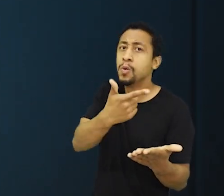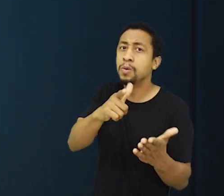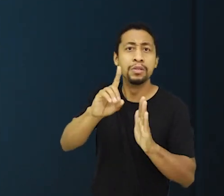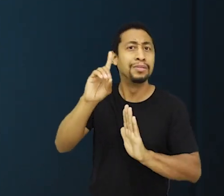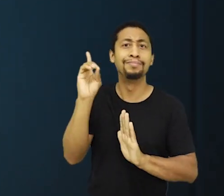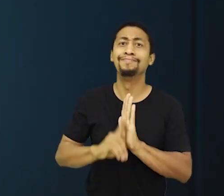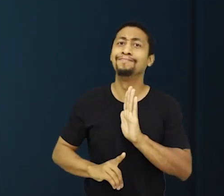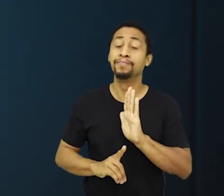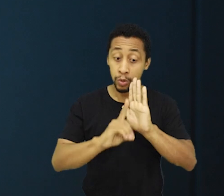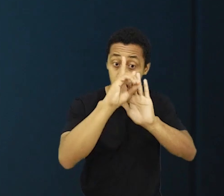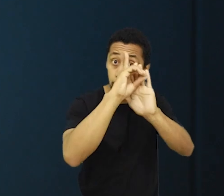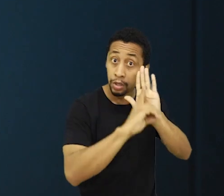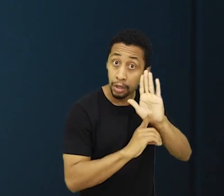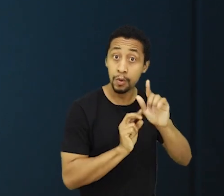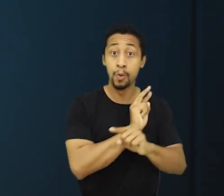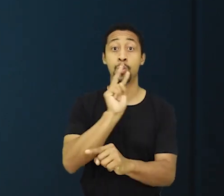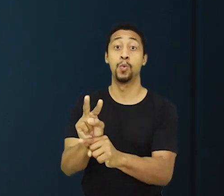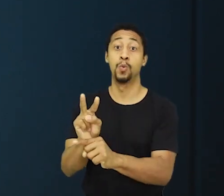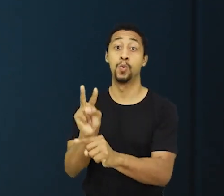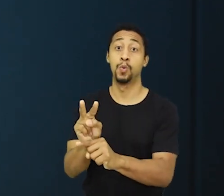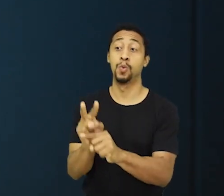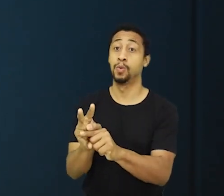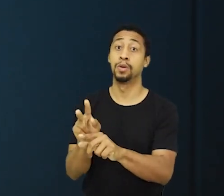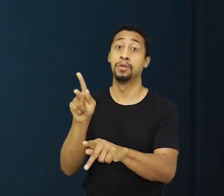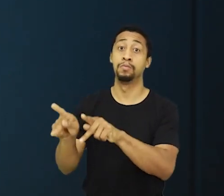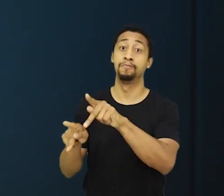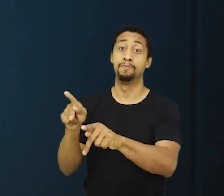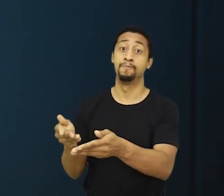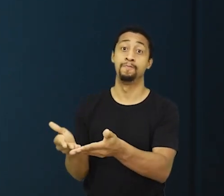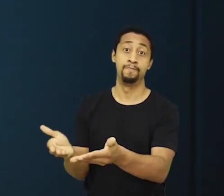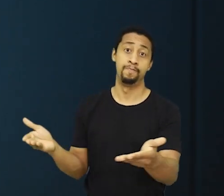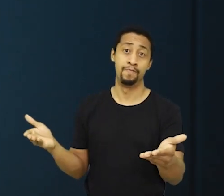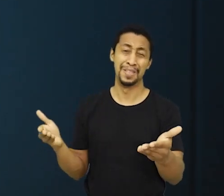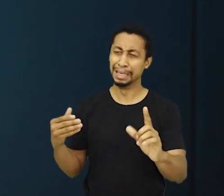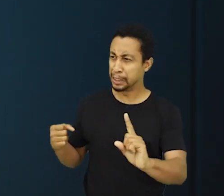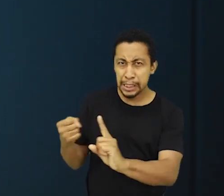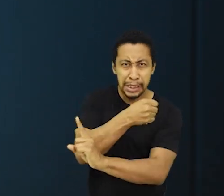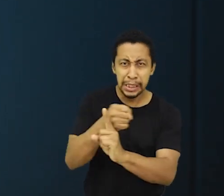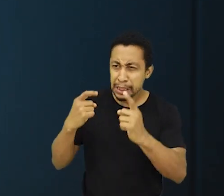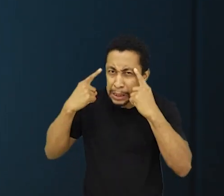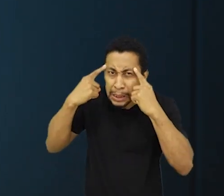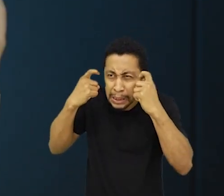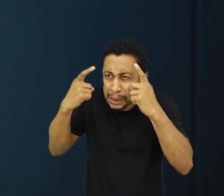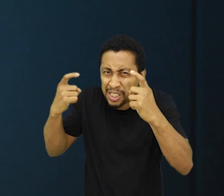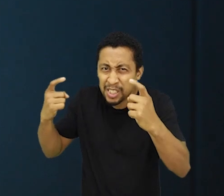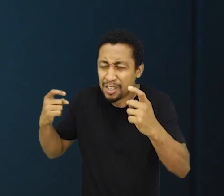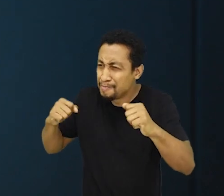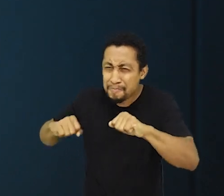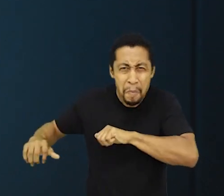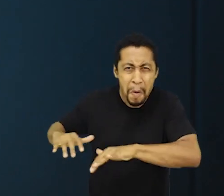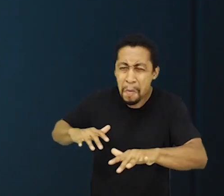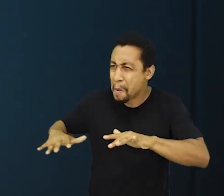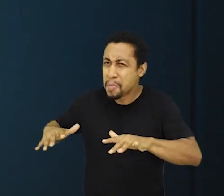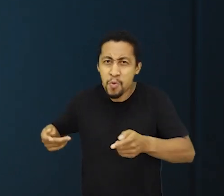civilização, de organizar a civilização. A tortura é a selvageria, é o mundo da violência. Esses dois mundos